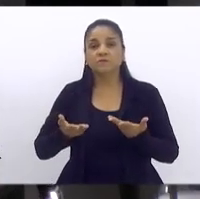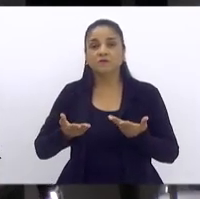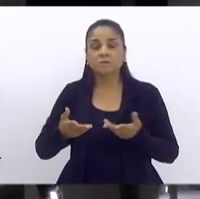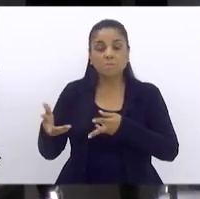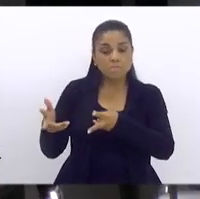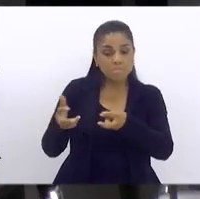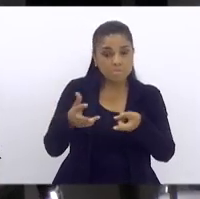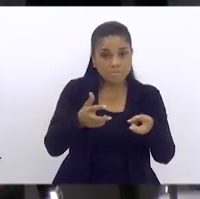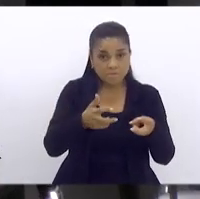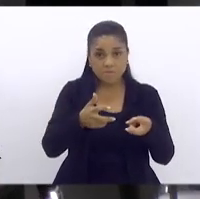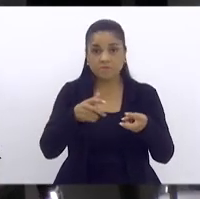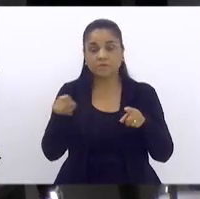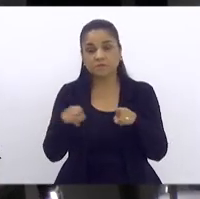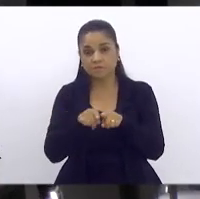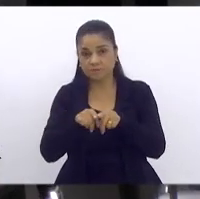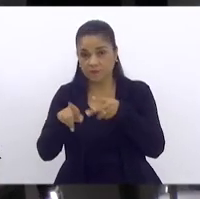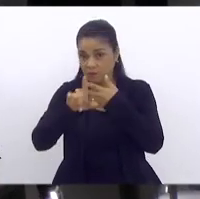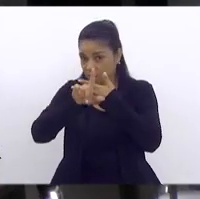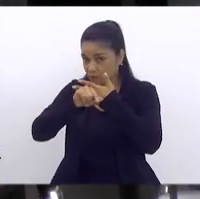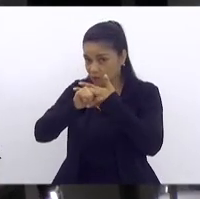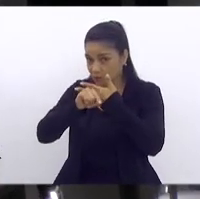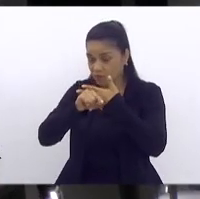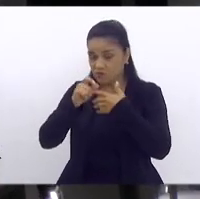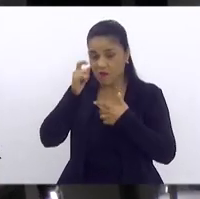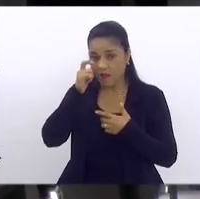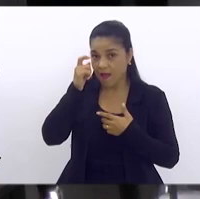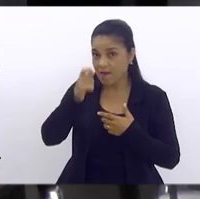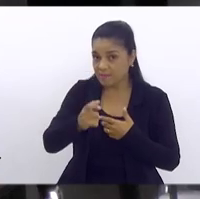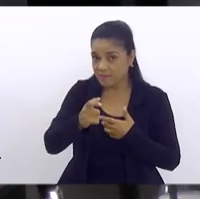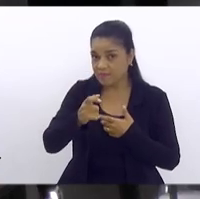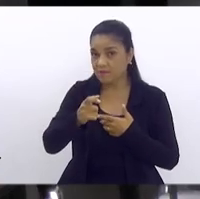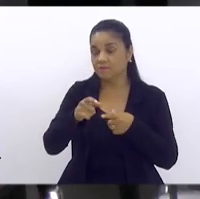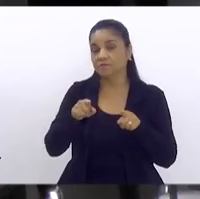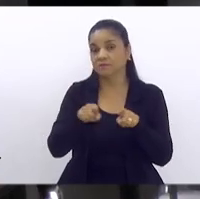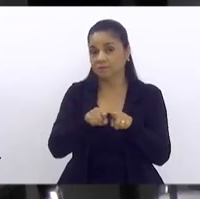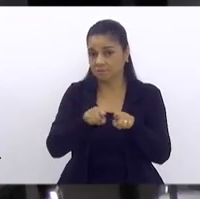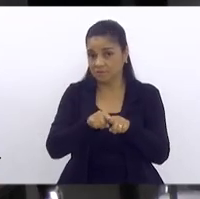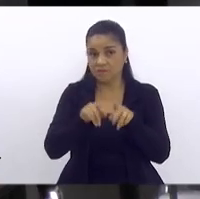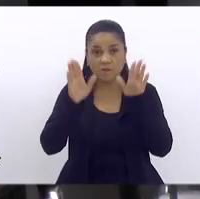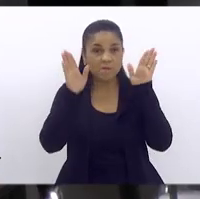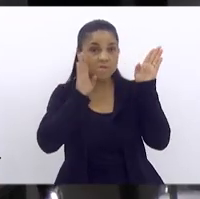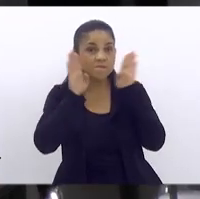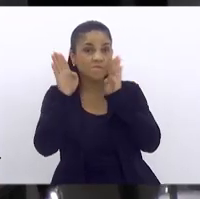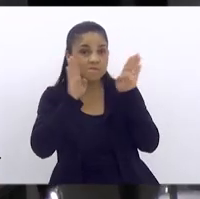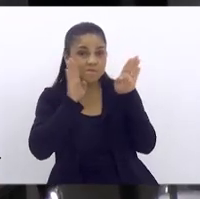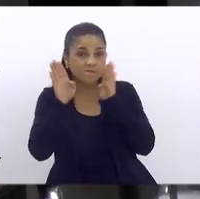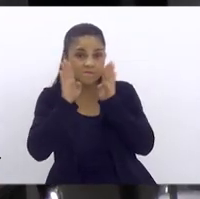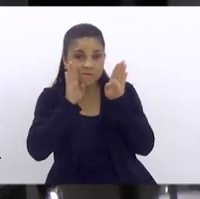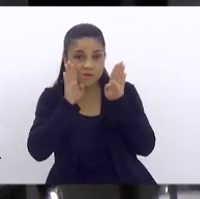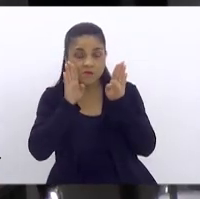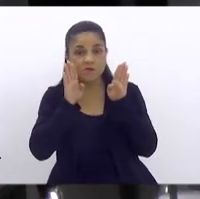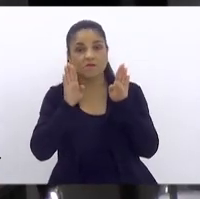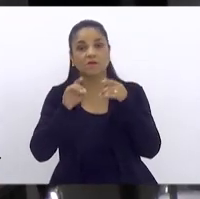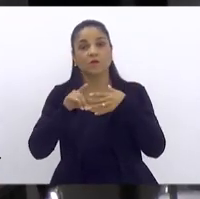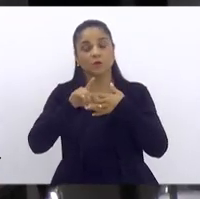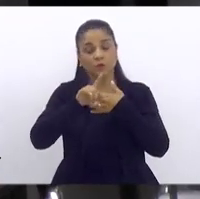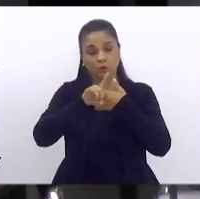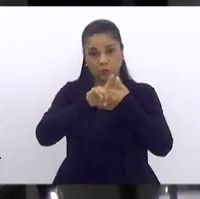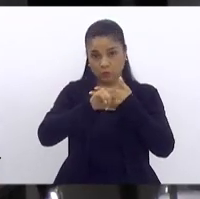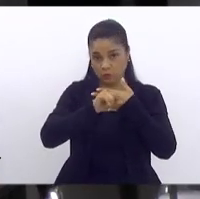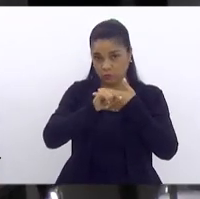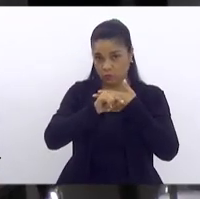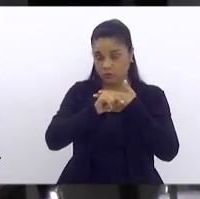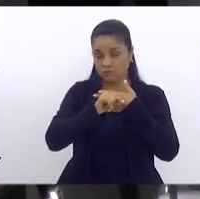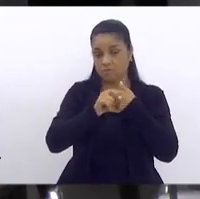Além do Twitter, também chamou muito a nossa atenção o Facebook, porque o Twitter ele é esse local onde a gente tem mais volume